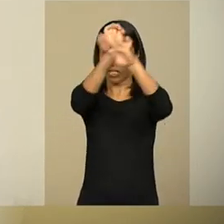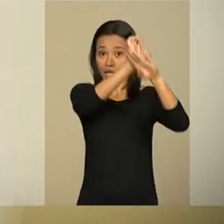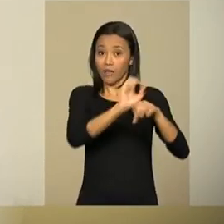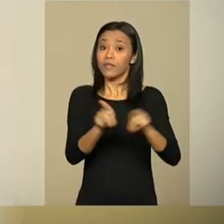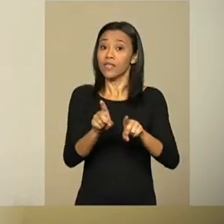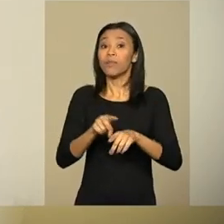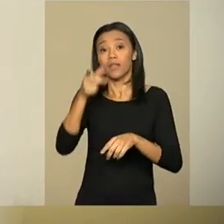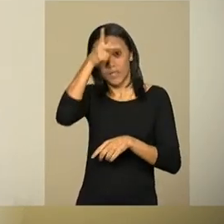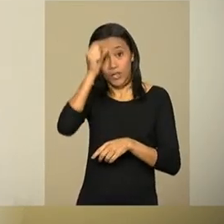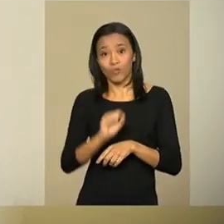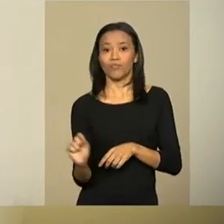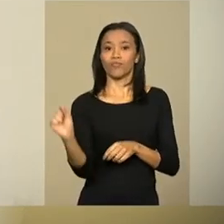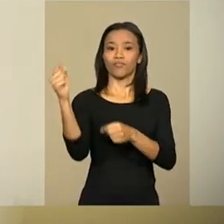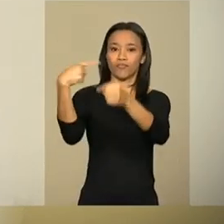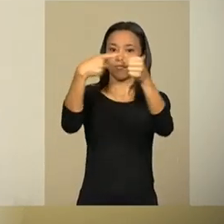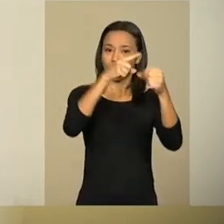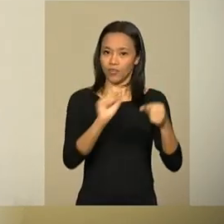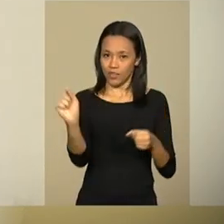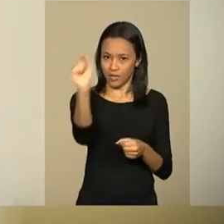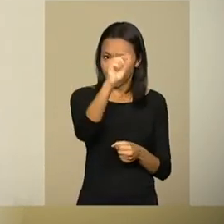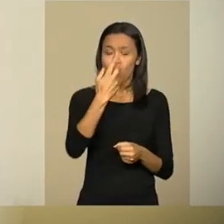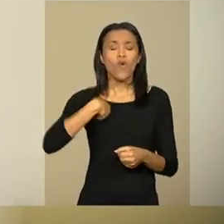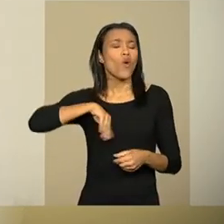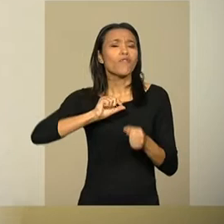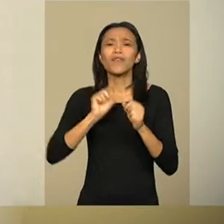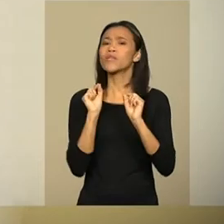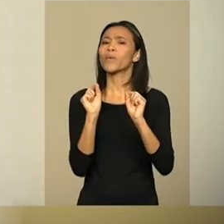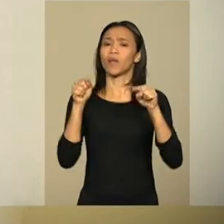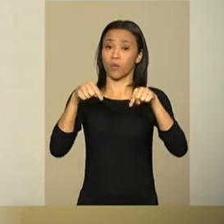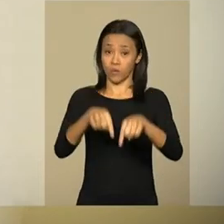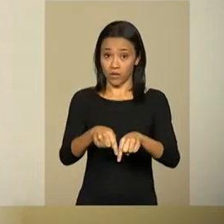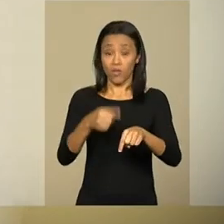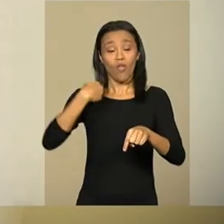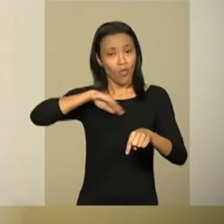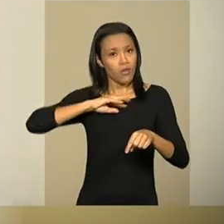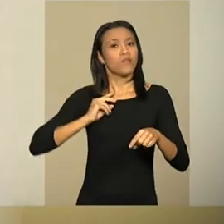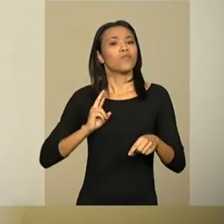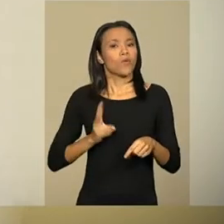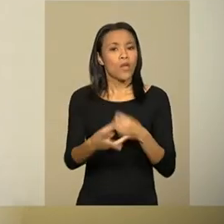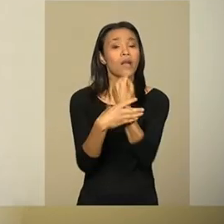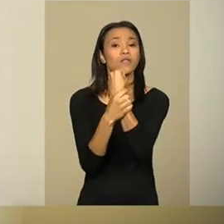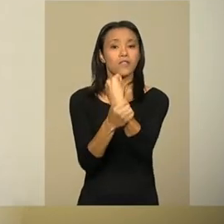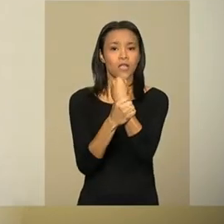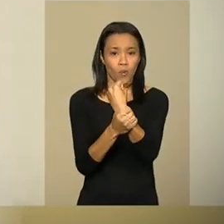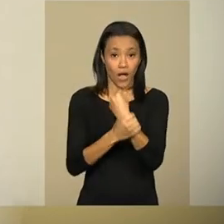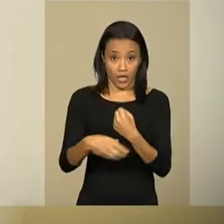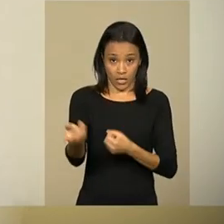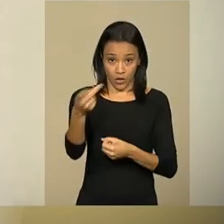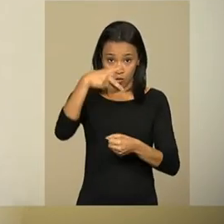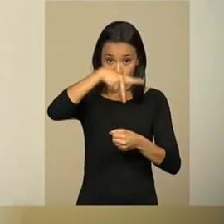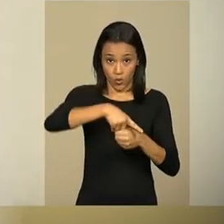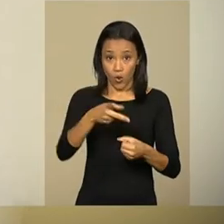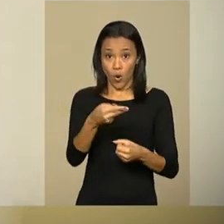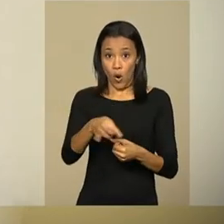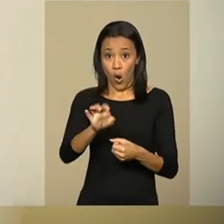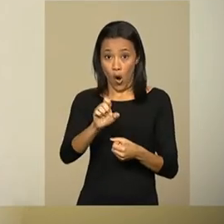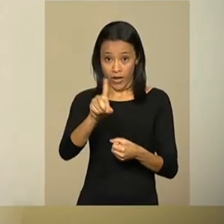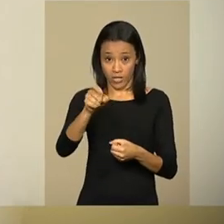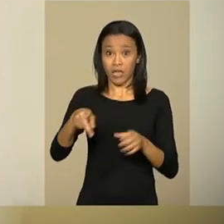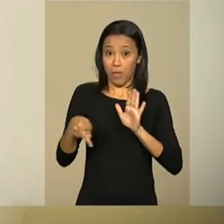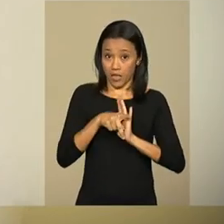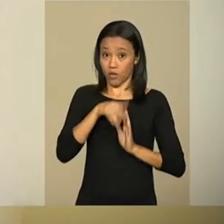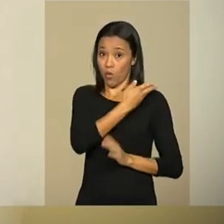os municípios e o que nós vamos fazer com isso Luciano vamos garantir que a parte dos royals que cabe ao governo federal